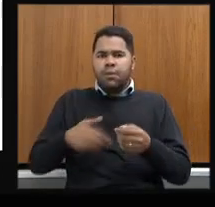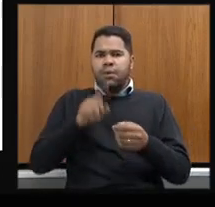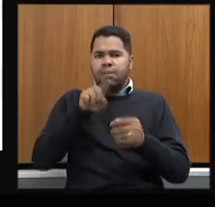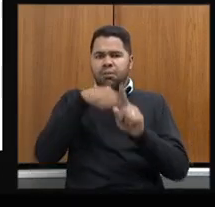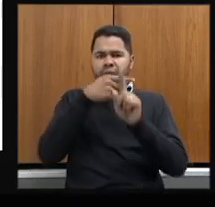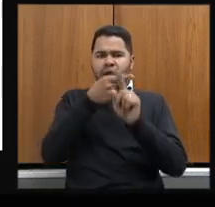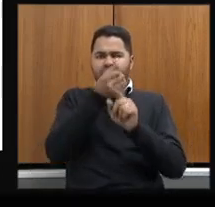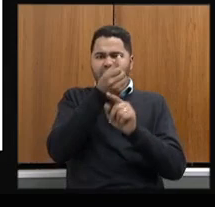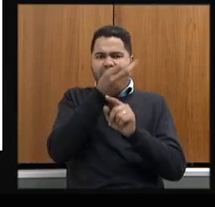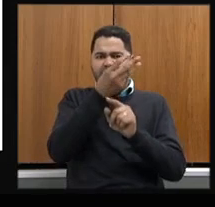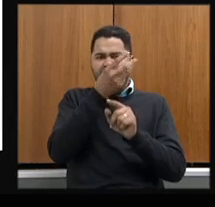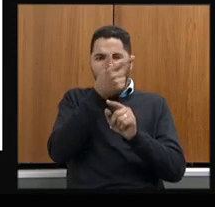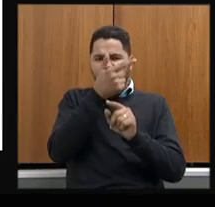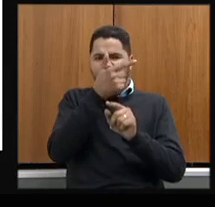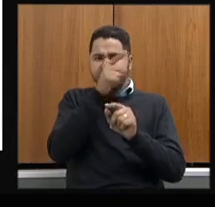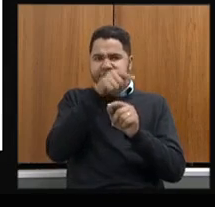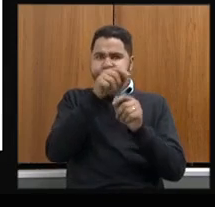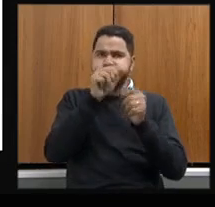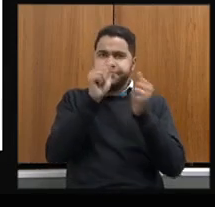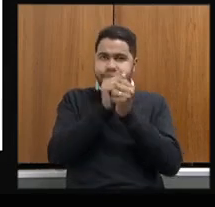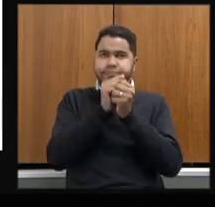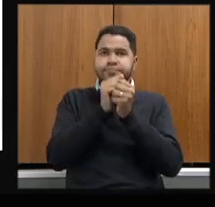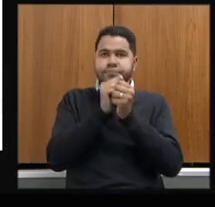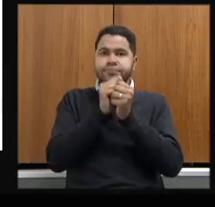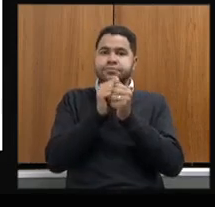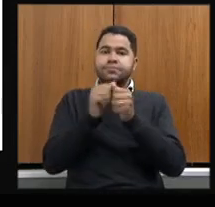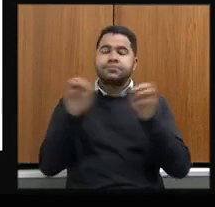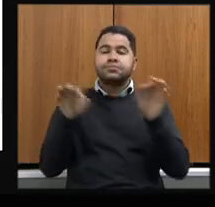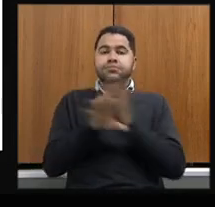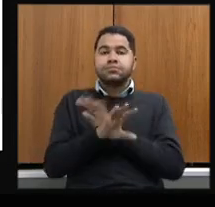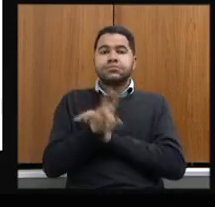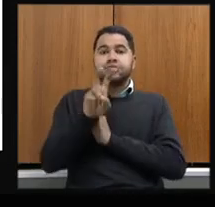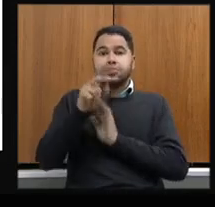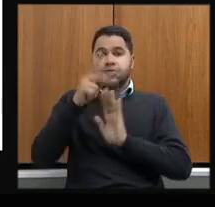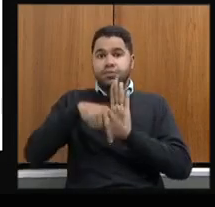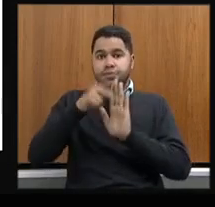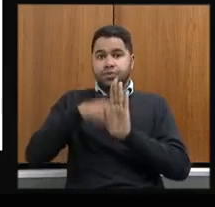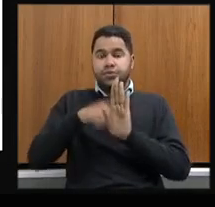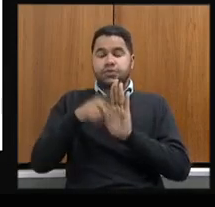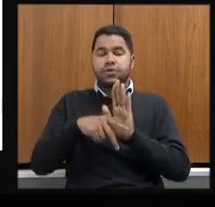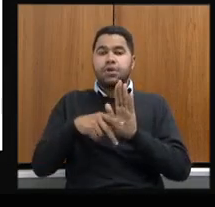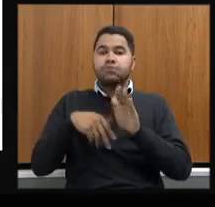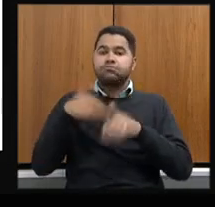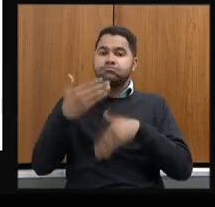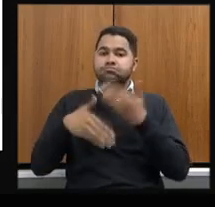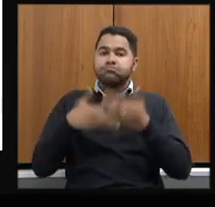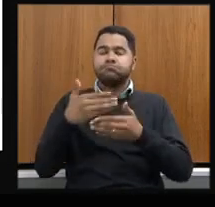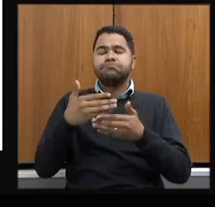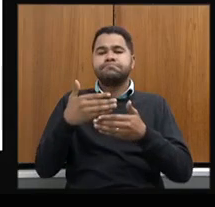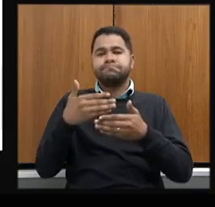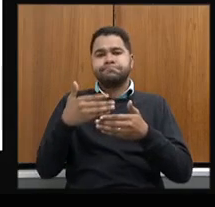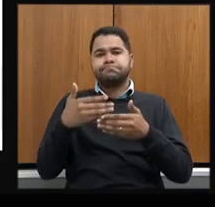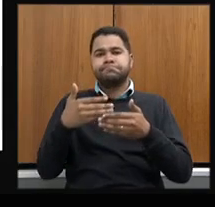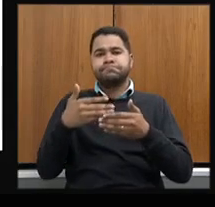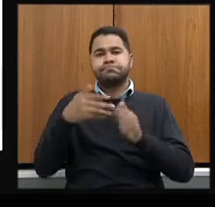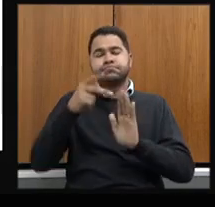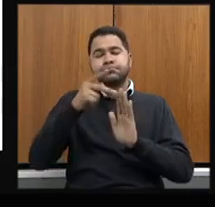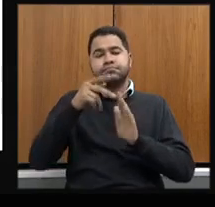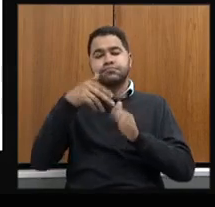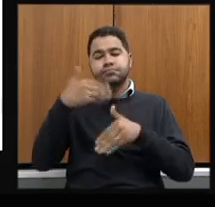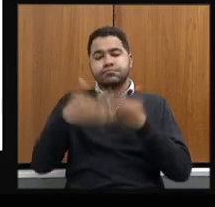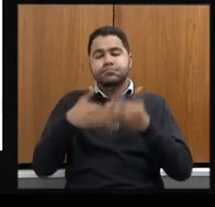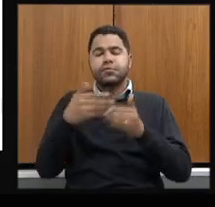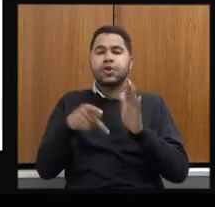632 participantes nessas ações concluirmos cinco projetos para otimização de processos focados na